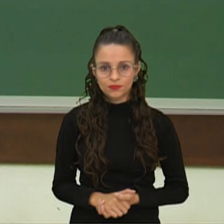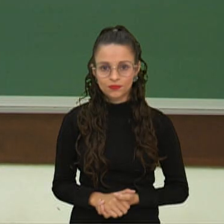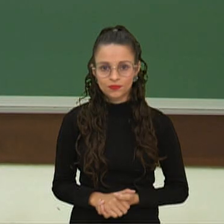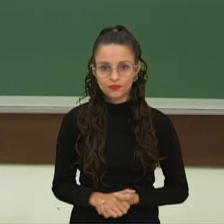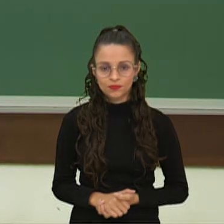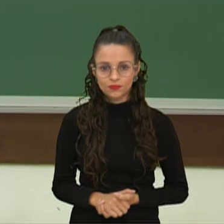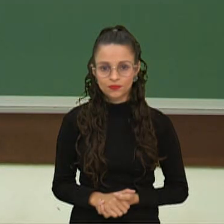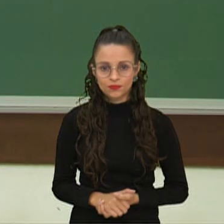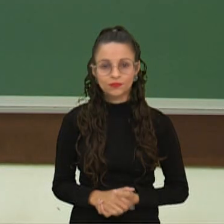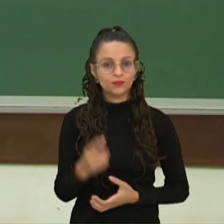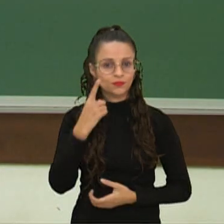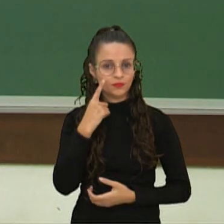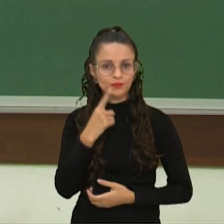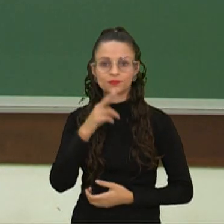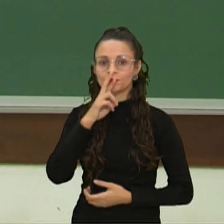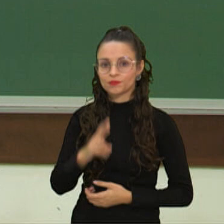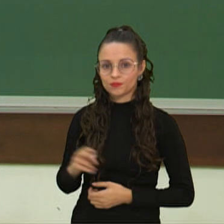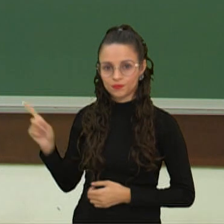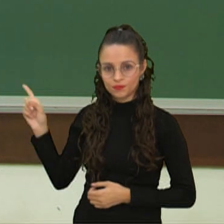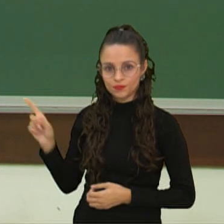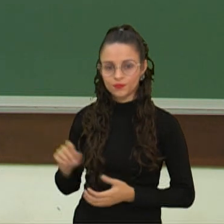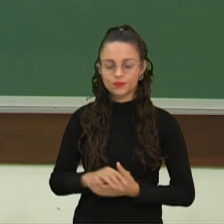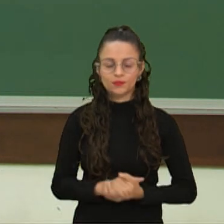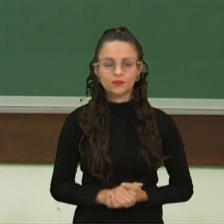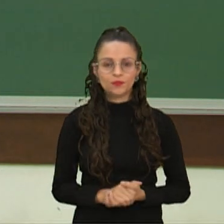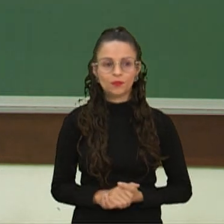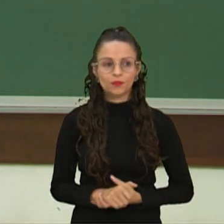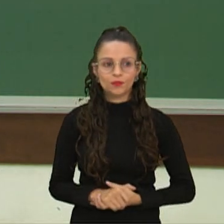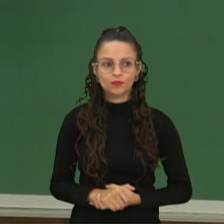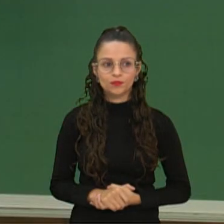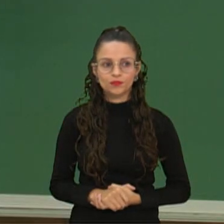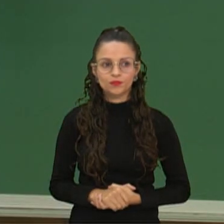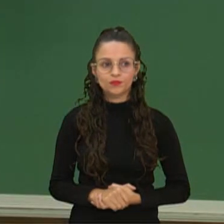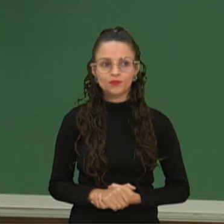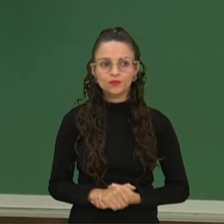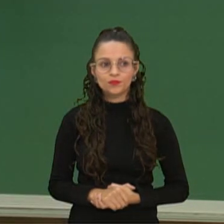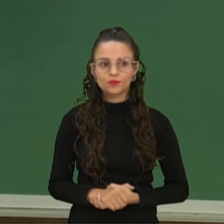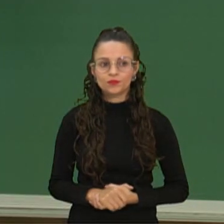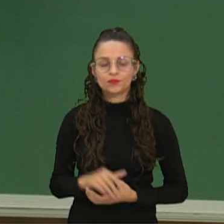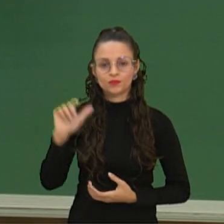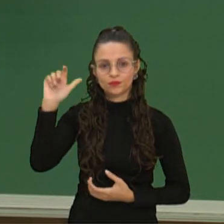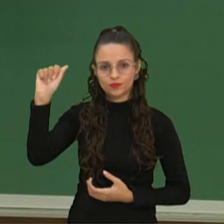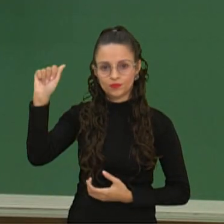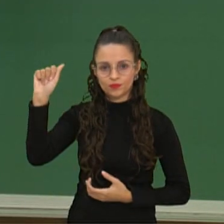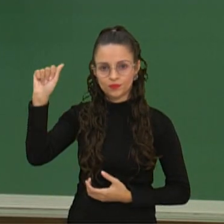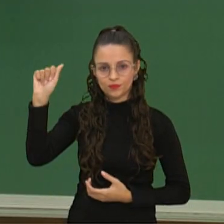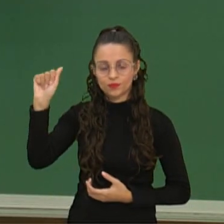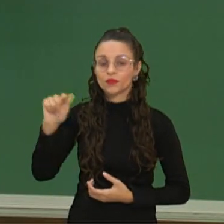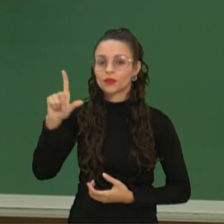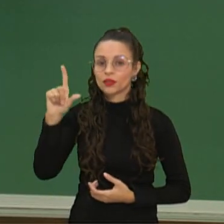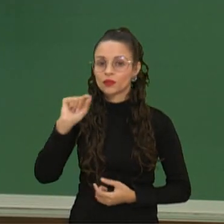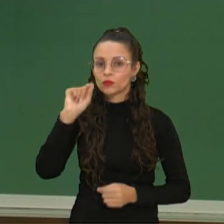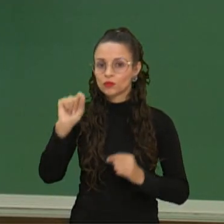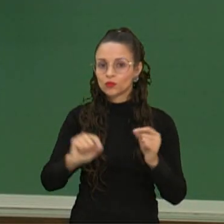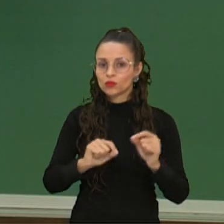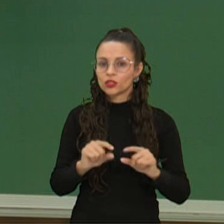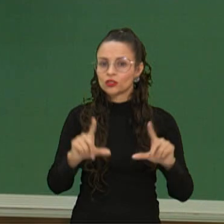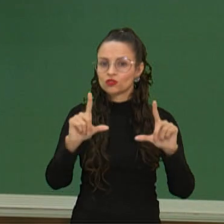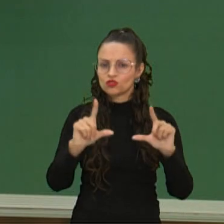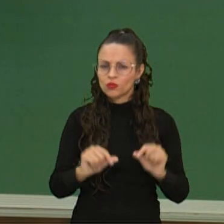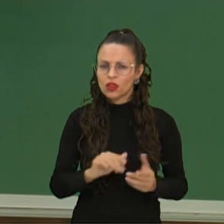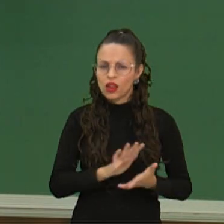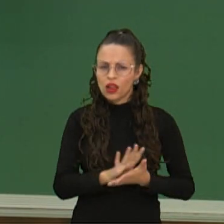Então vamos ver aqui as nossas respostas. Olha só. Reduce water waste. É essa daqui, ó. Reduzir o desperdício